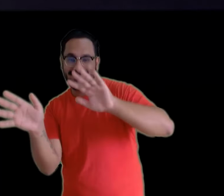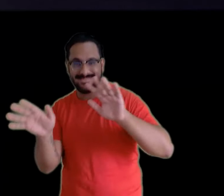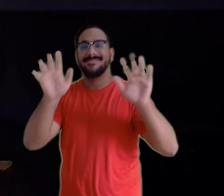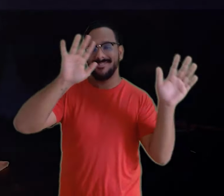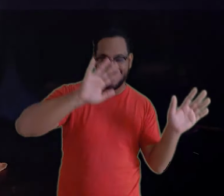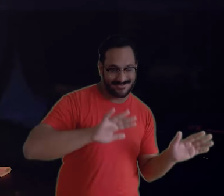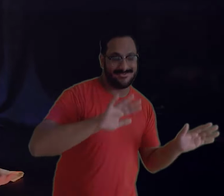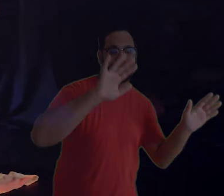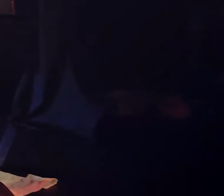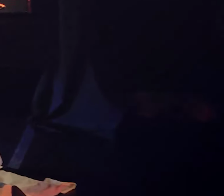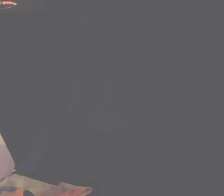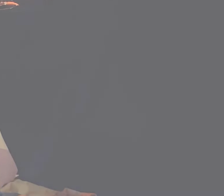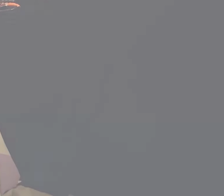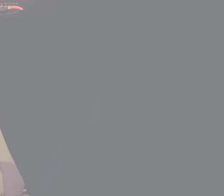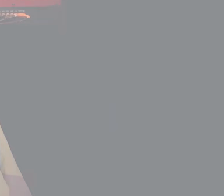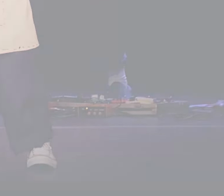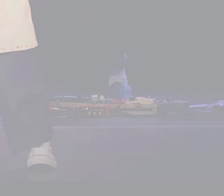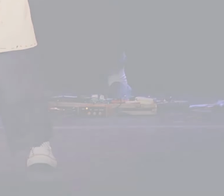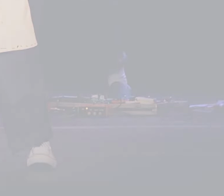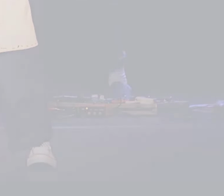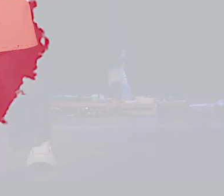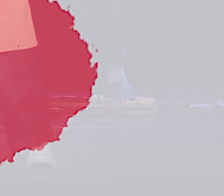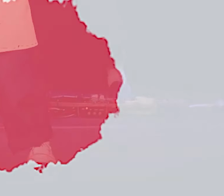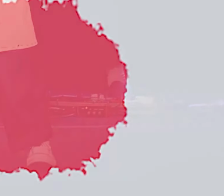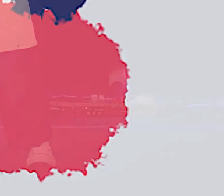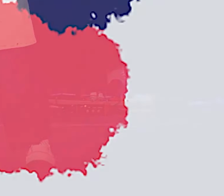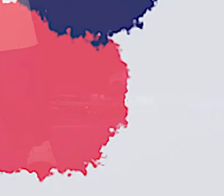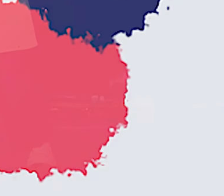Hey! Oh! Hey! Cutuca!